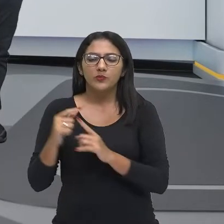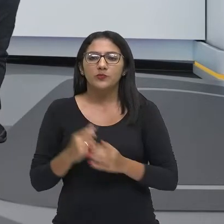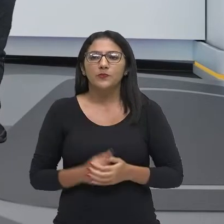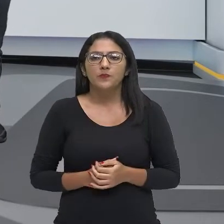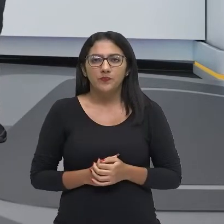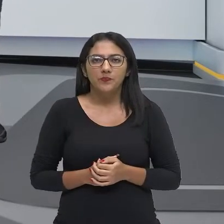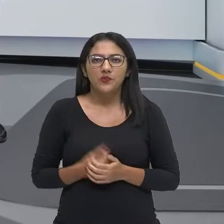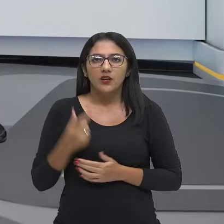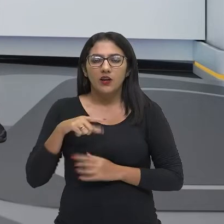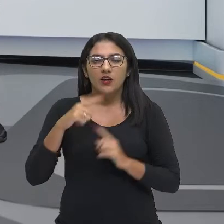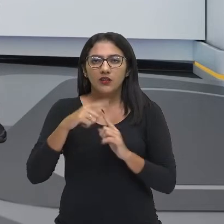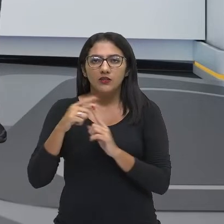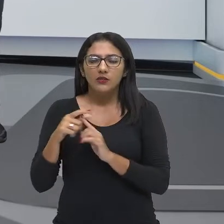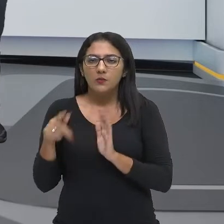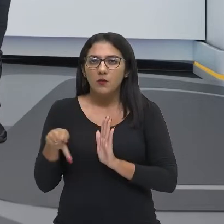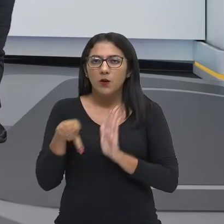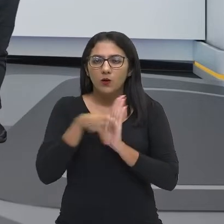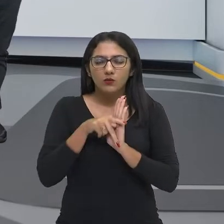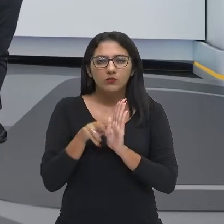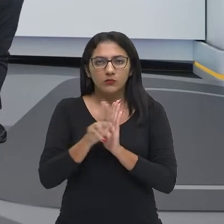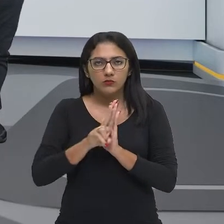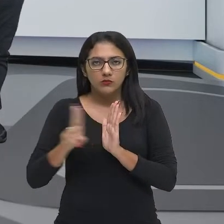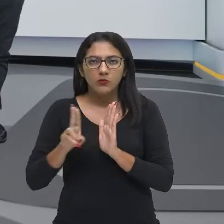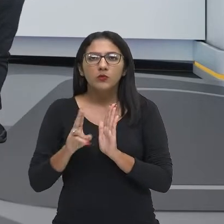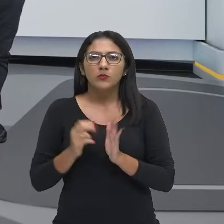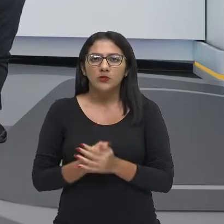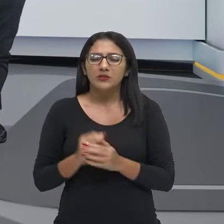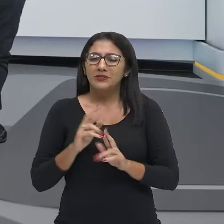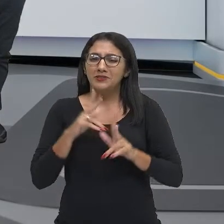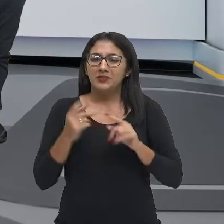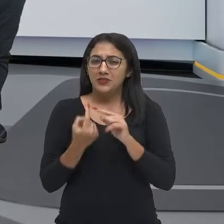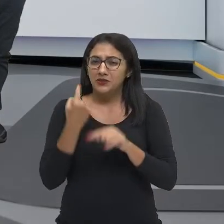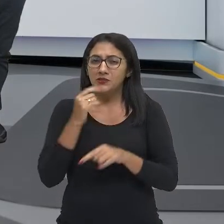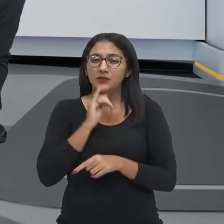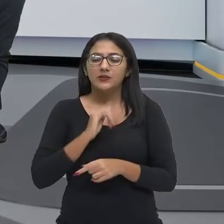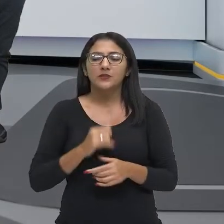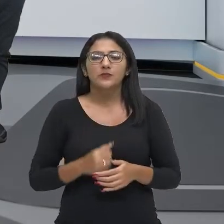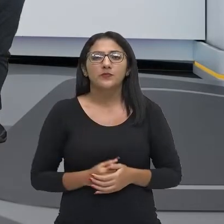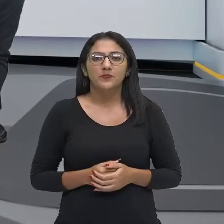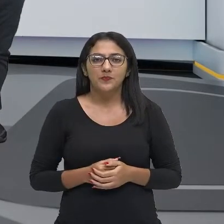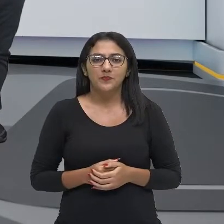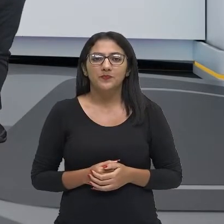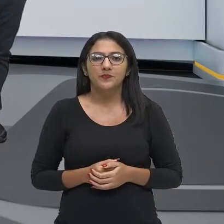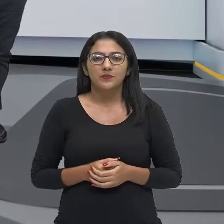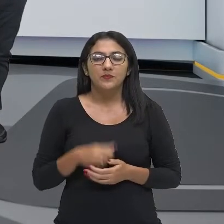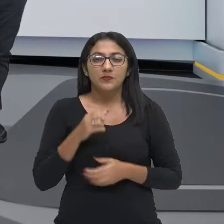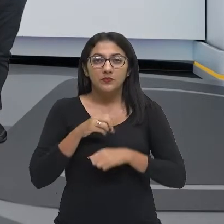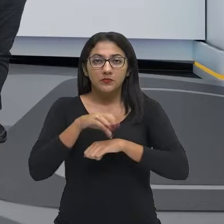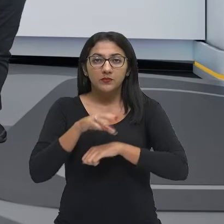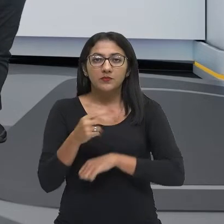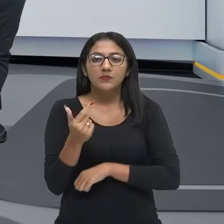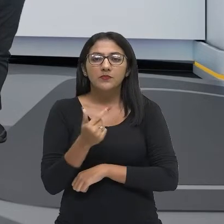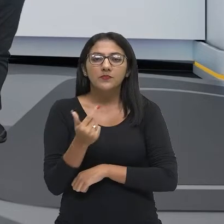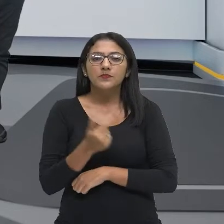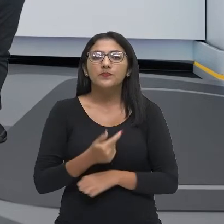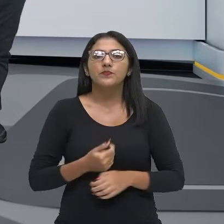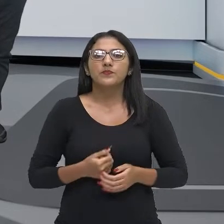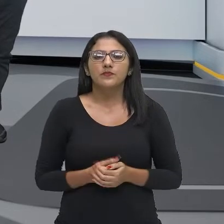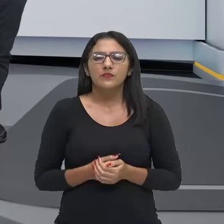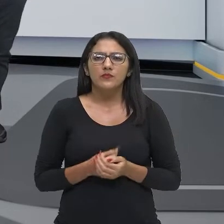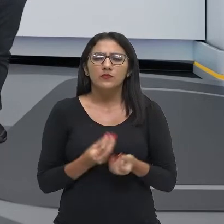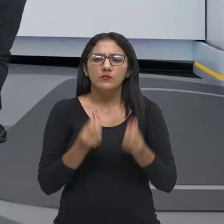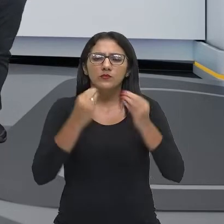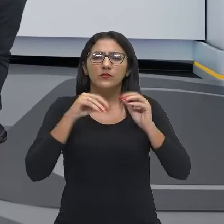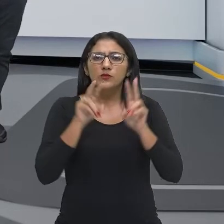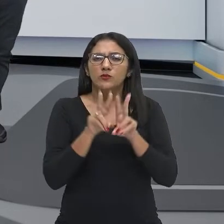mais formal do que os outros exemplos citados. Próxima dica. Dica 2. No campo assunto do e-mail,